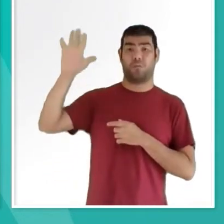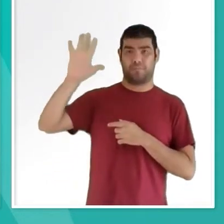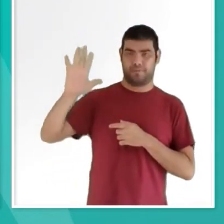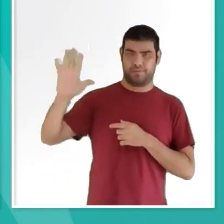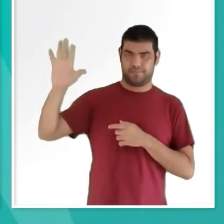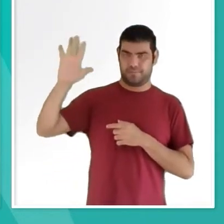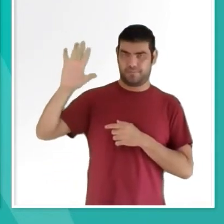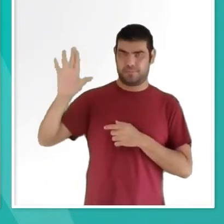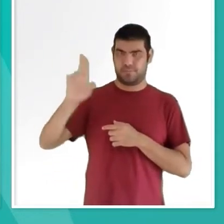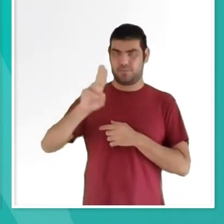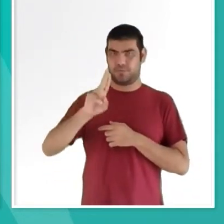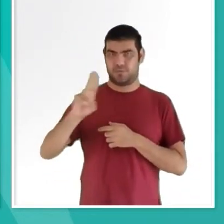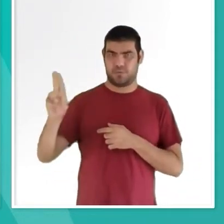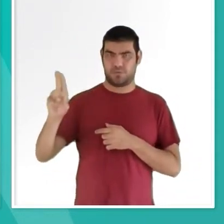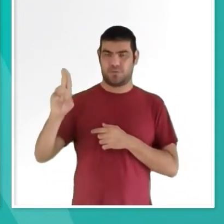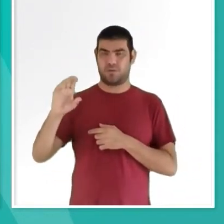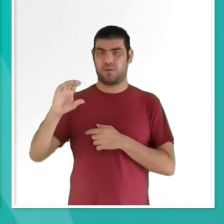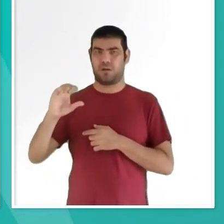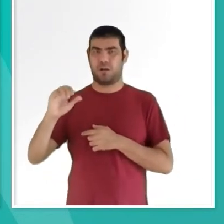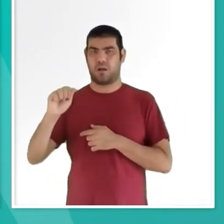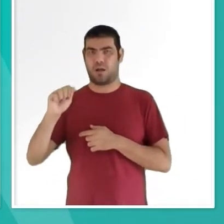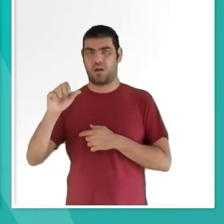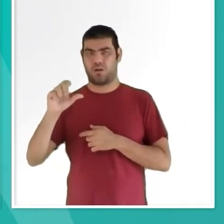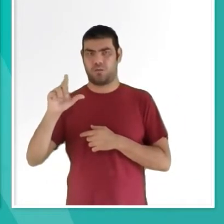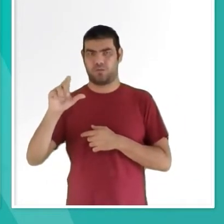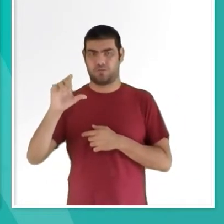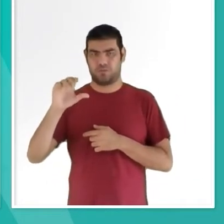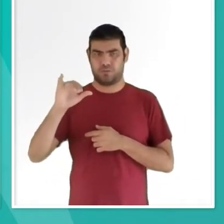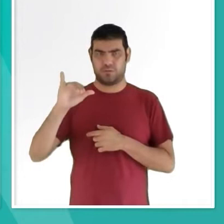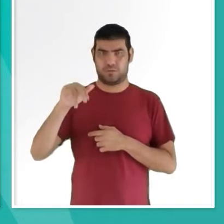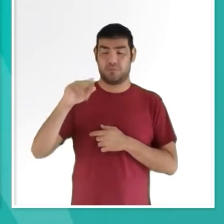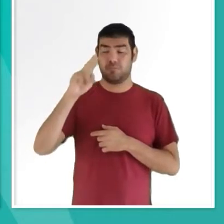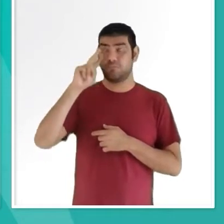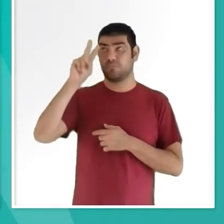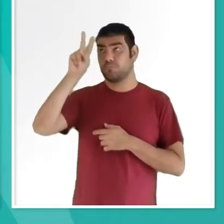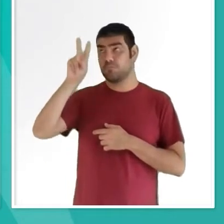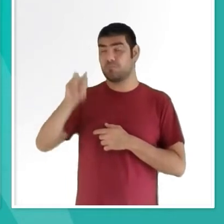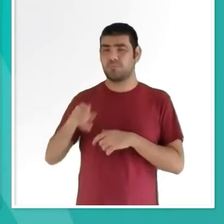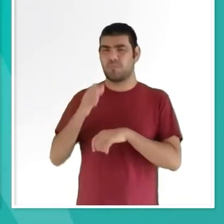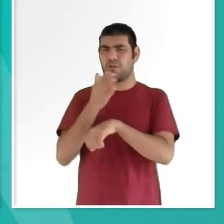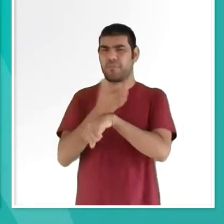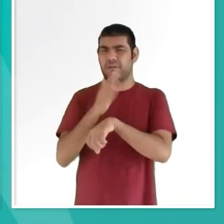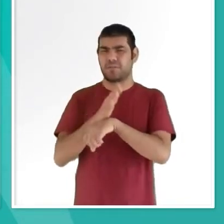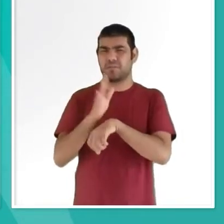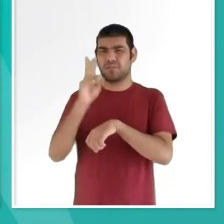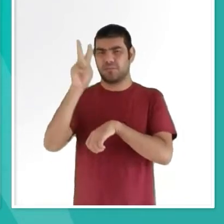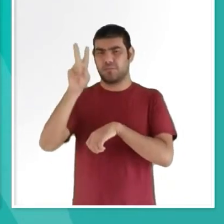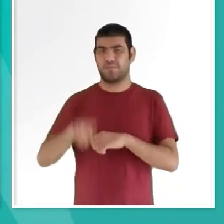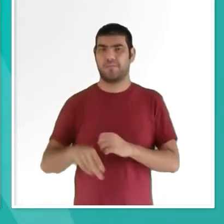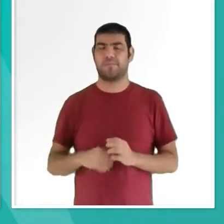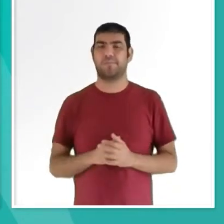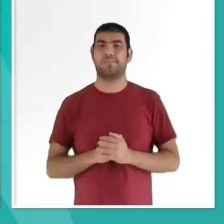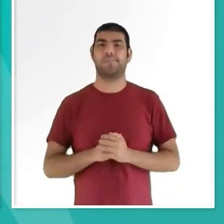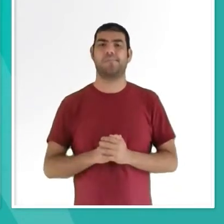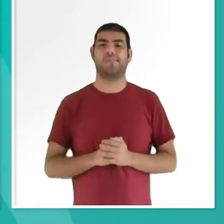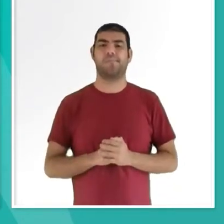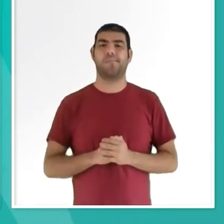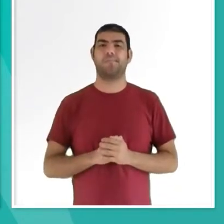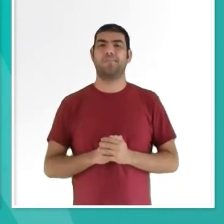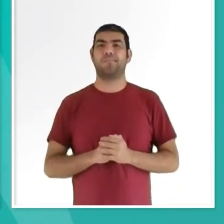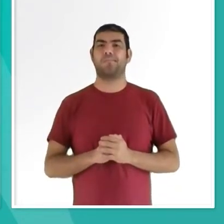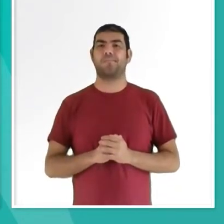Cálcio. Então, na Itália, praticava-se um jogo chamado Cálcio, composto de 2 times